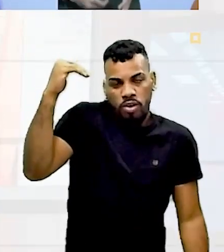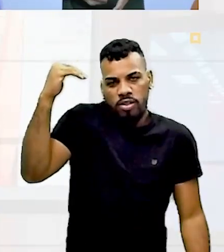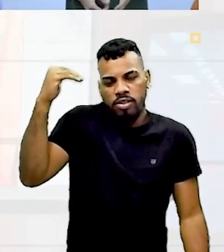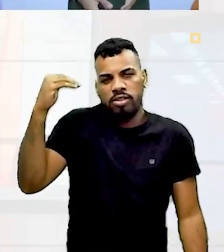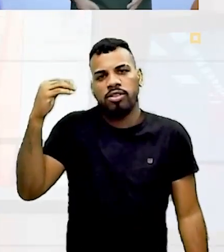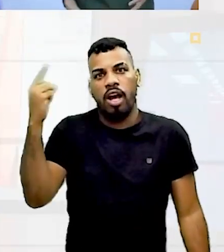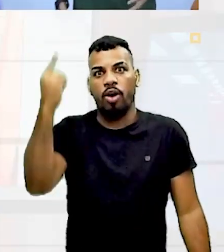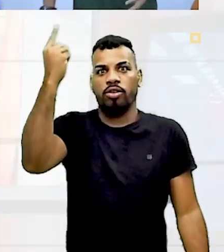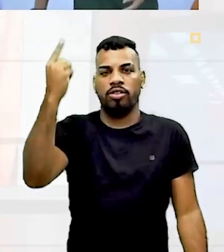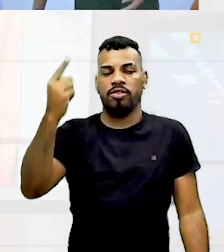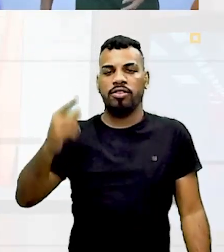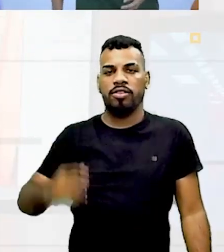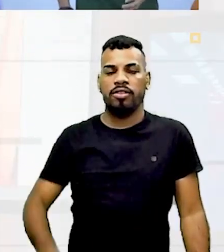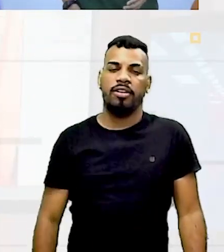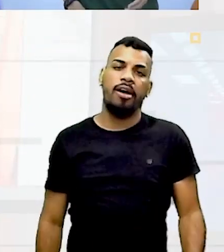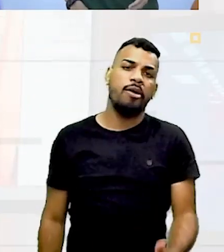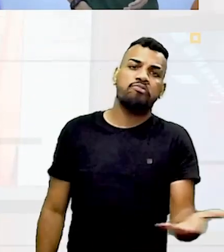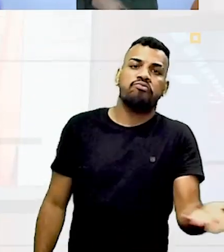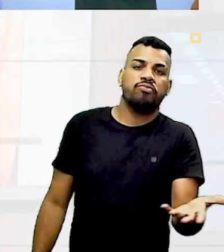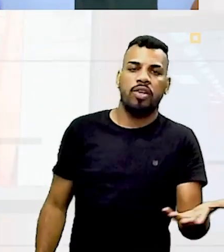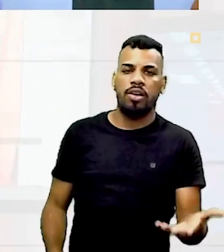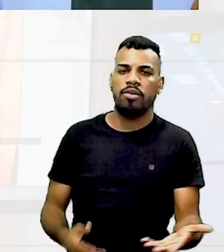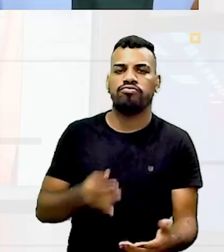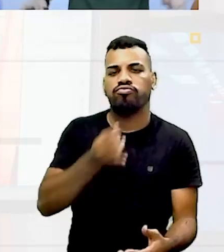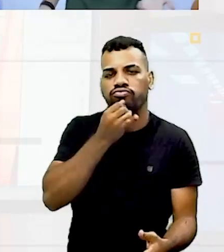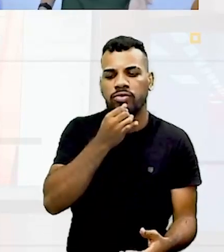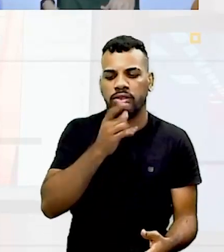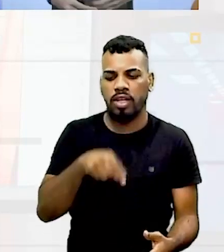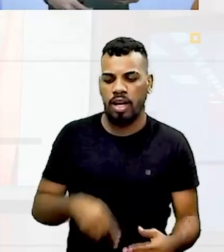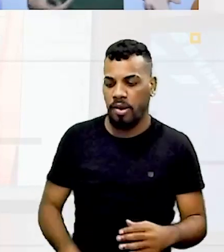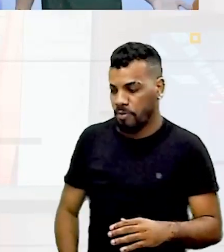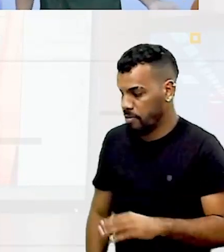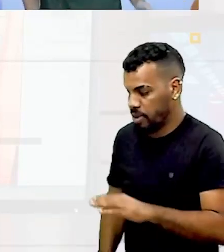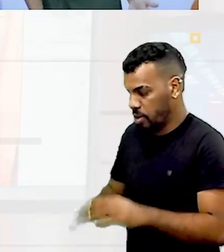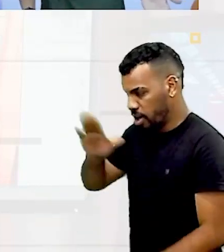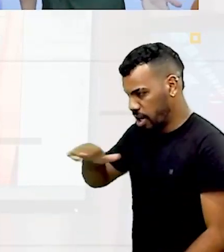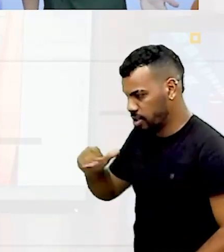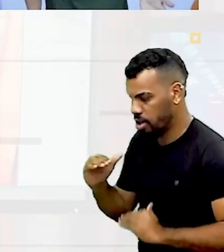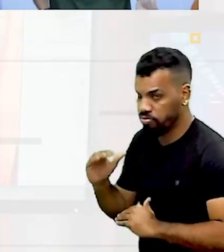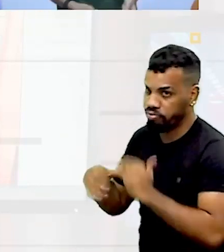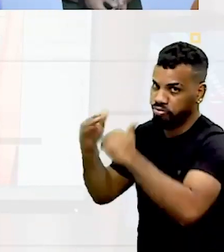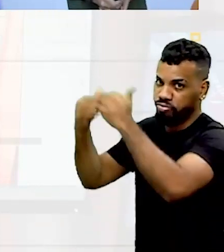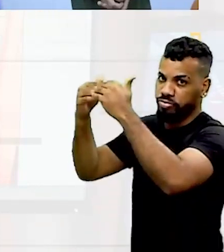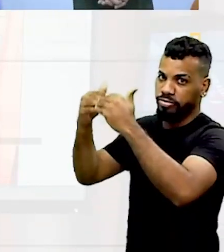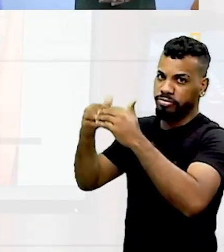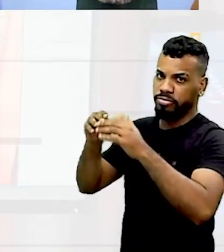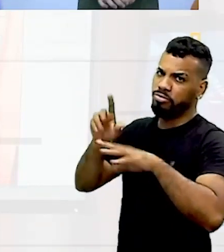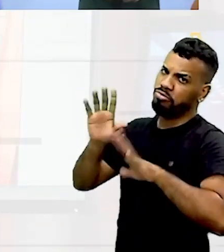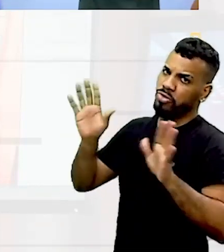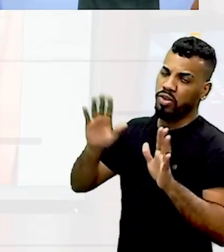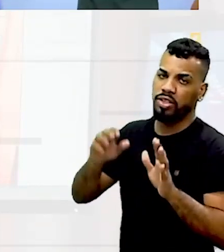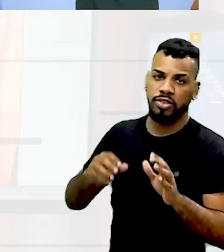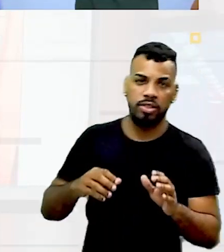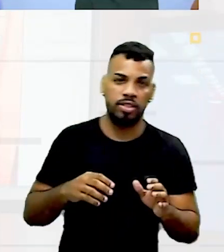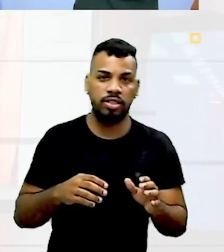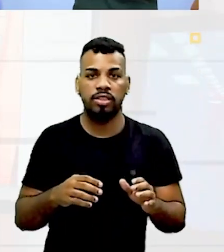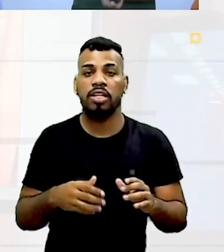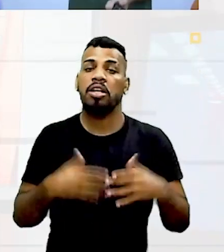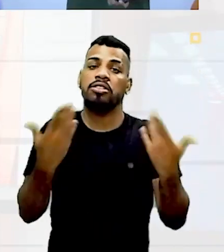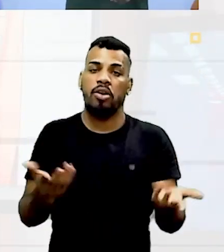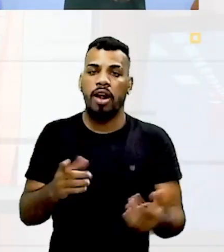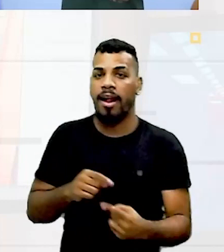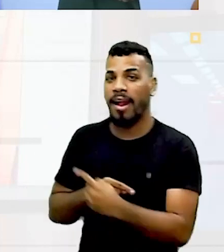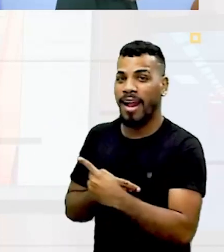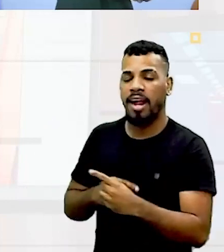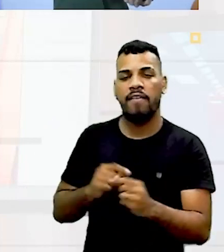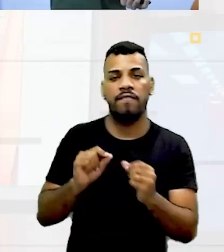justamente demonstrar que ele é uma criança em fase de crescimento, talvez. Ou seja, a ideia é exagerar.